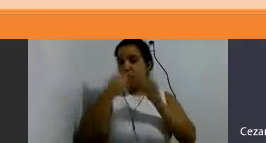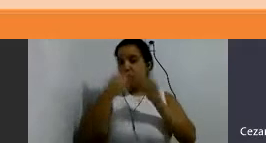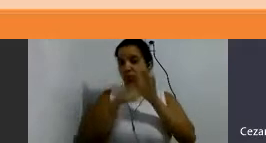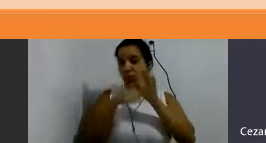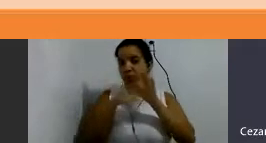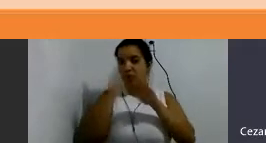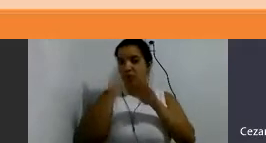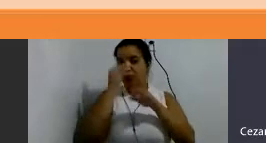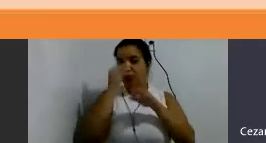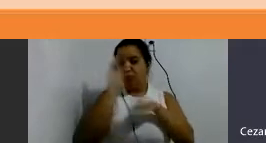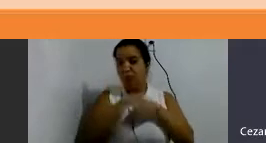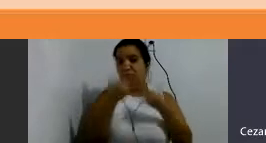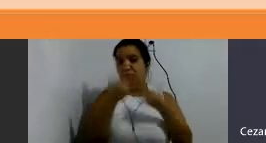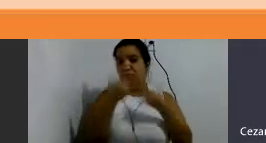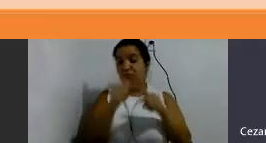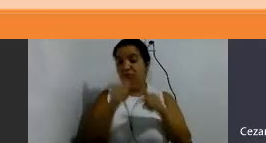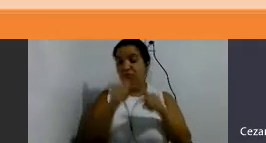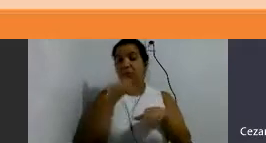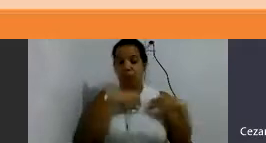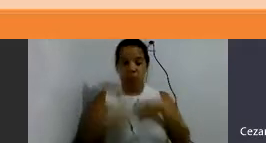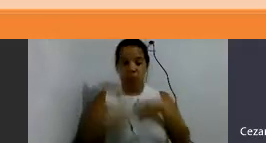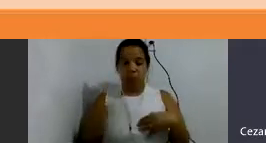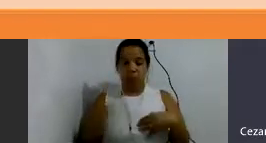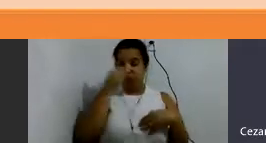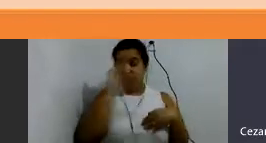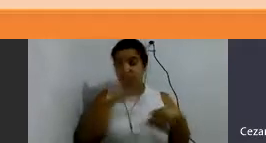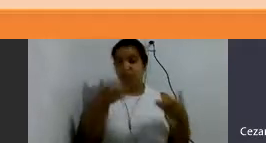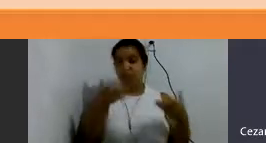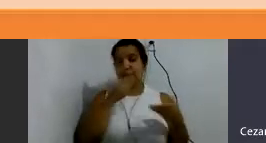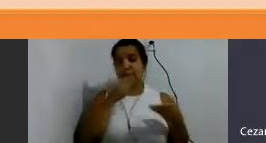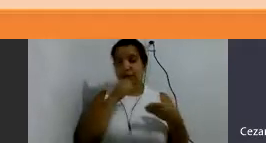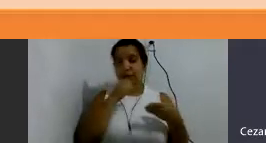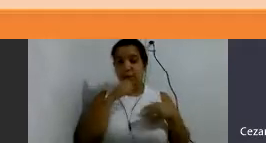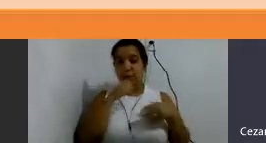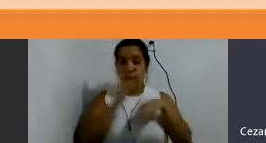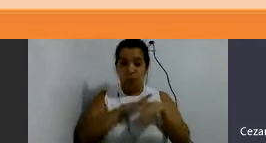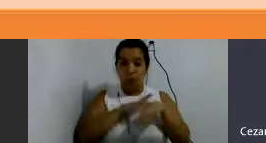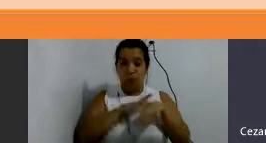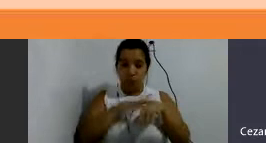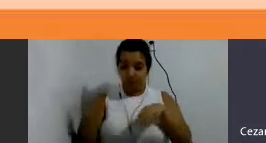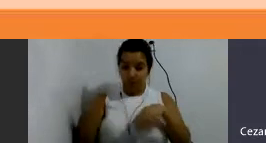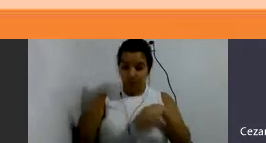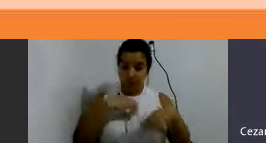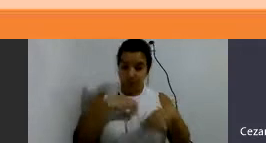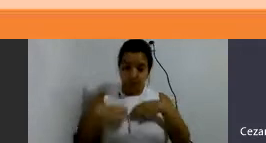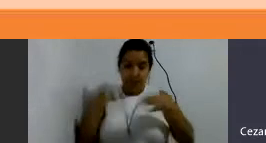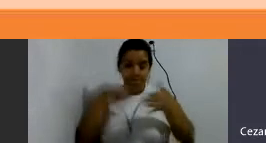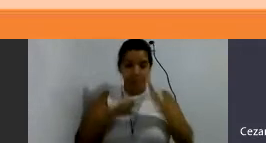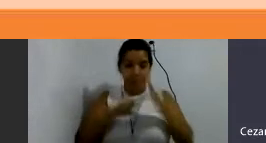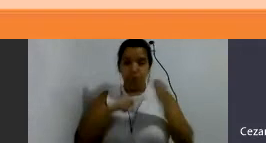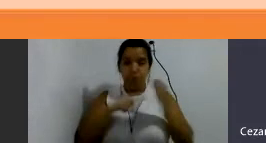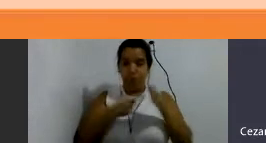rejeição do transplante. Então, aquele parasita, ele sai daquele órgão, se multiplica em outros órgãos,